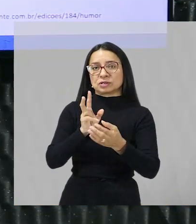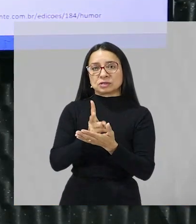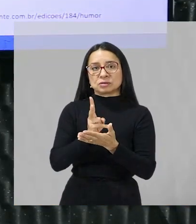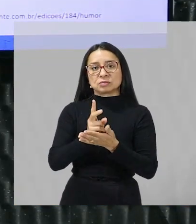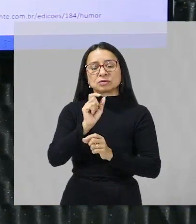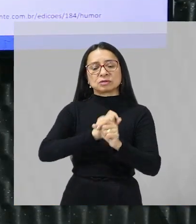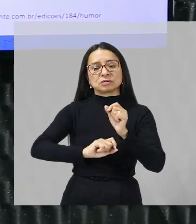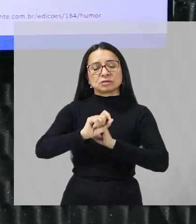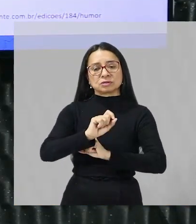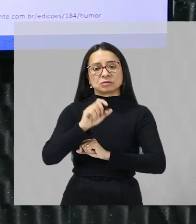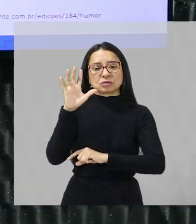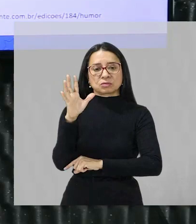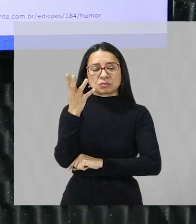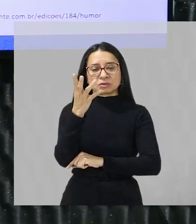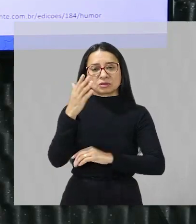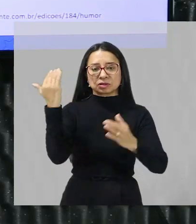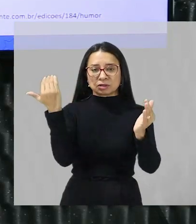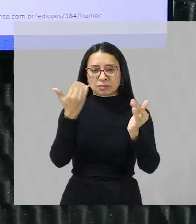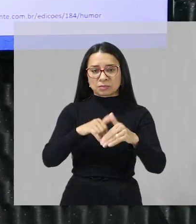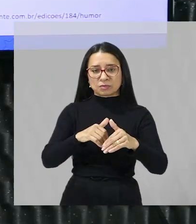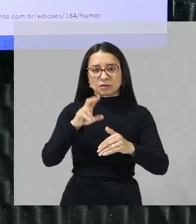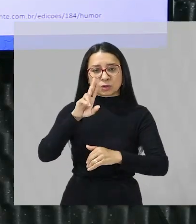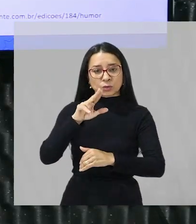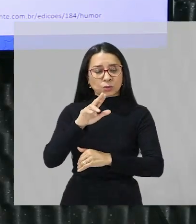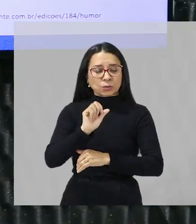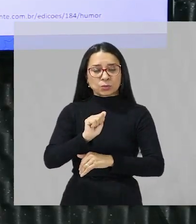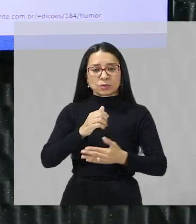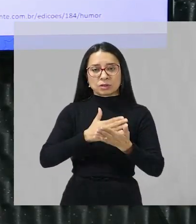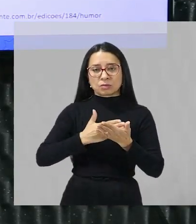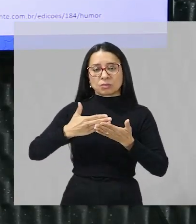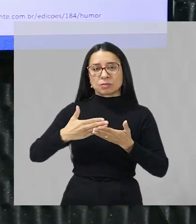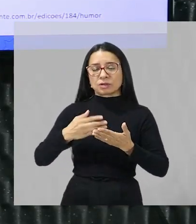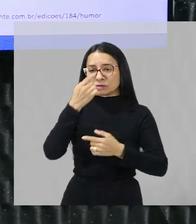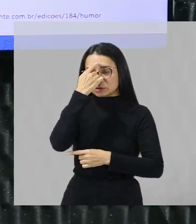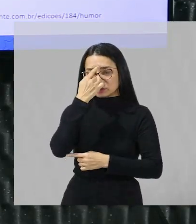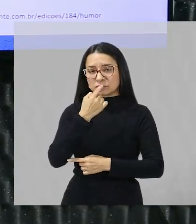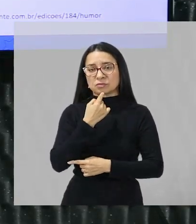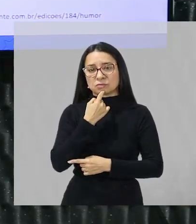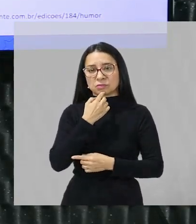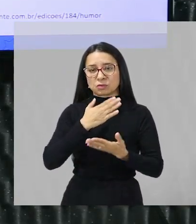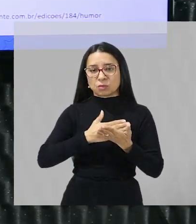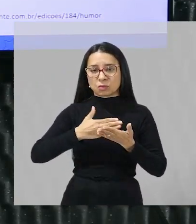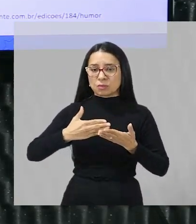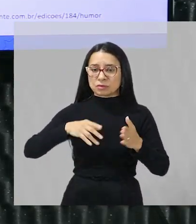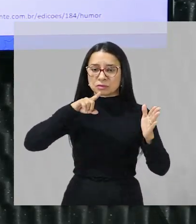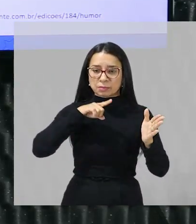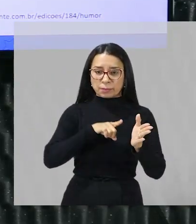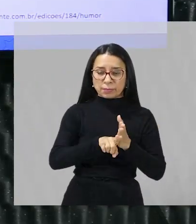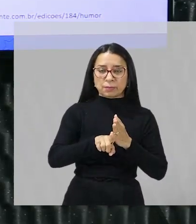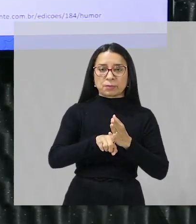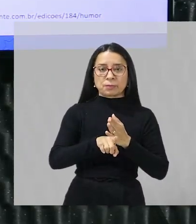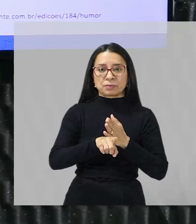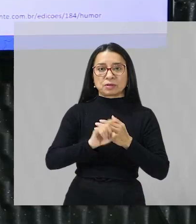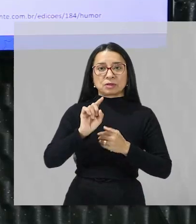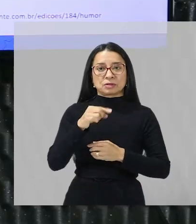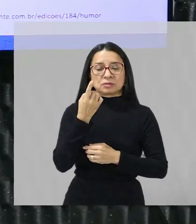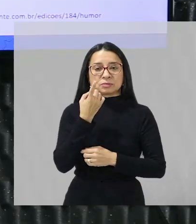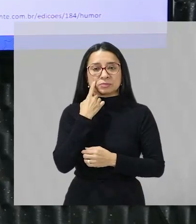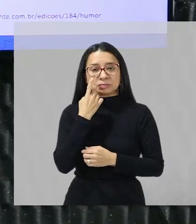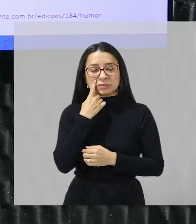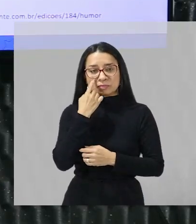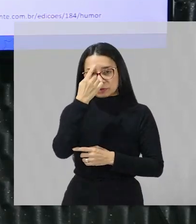na prova, você nunca começa a dar figura. Você começa da pergunta. E aí, depois você vê a